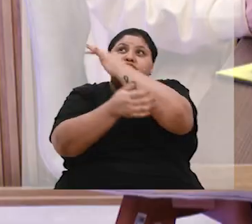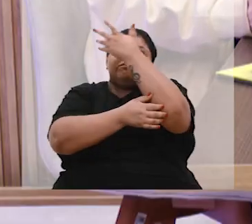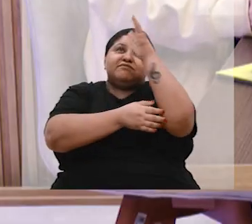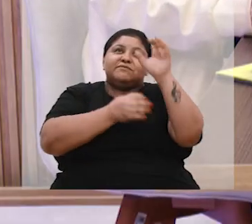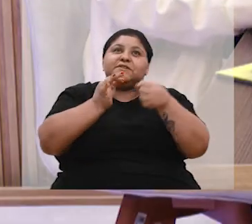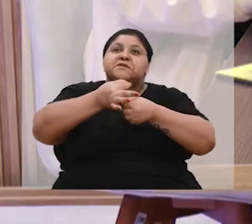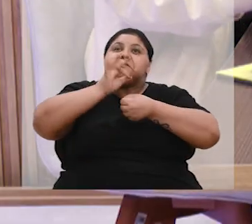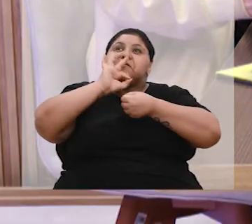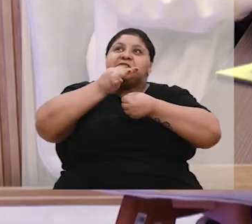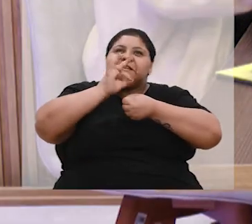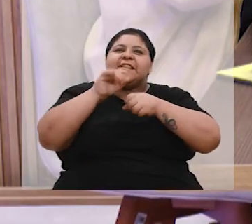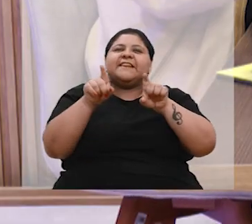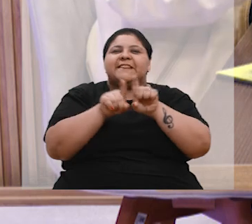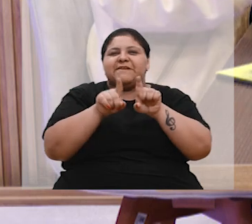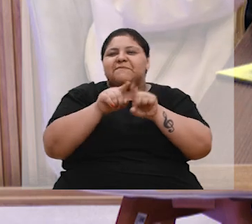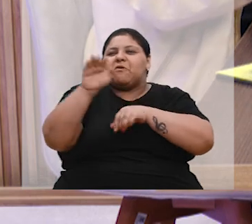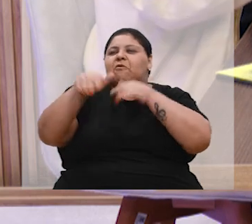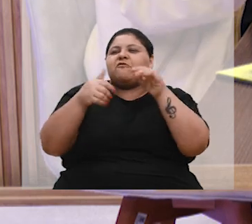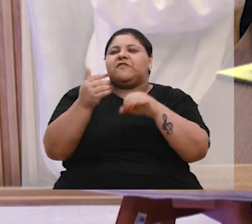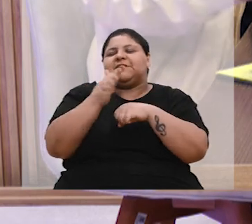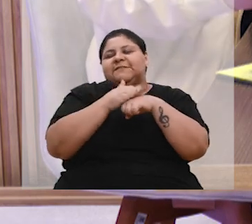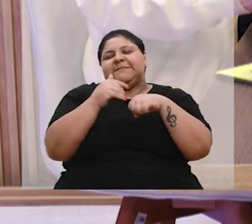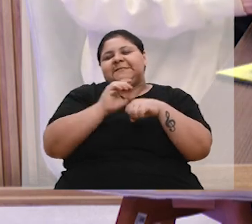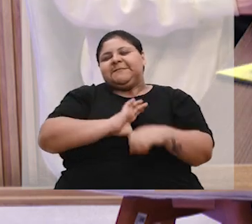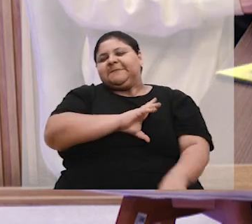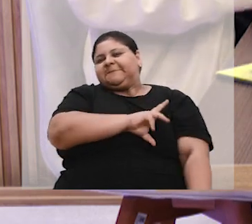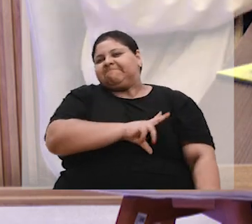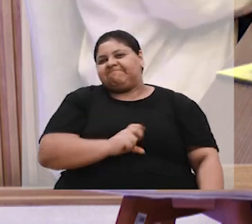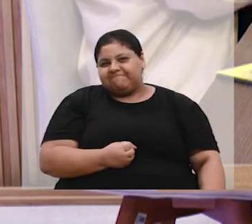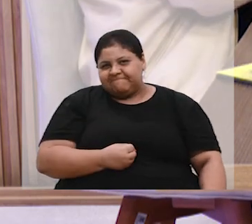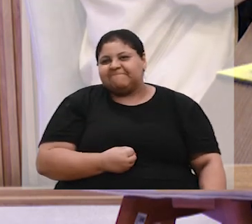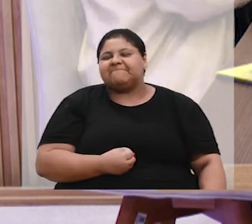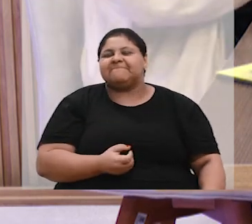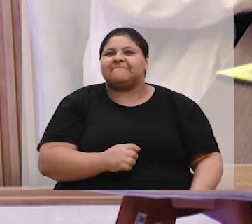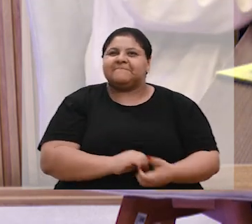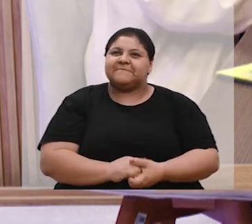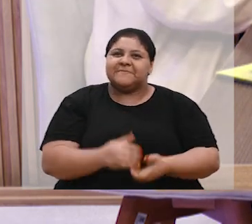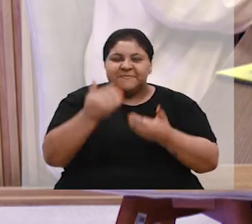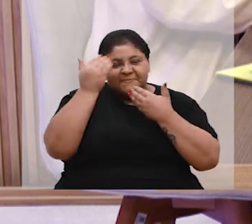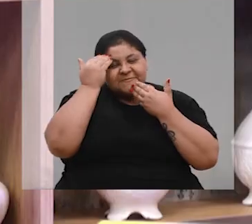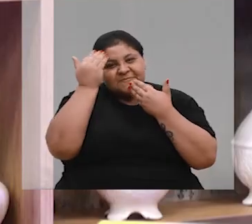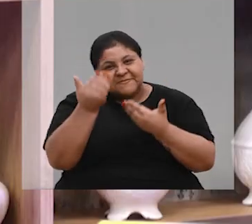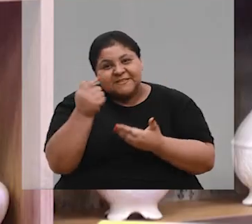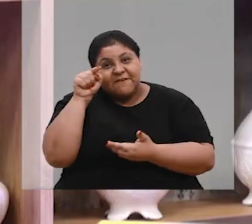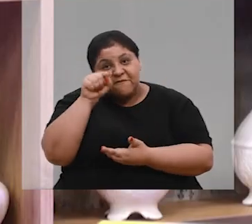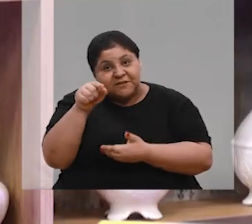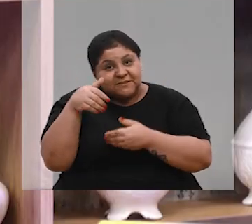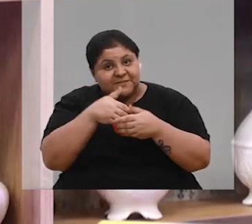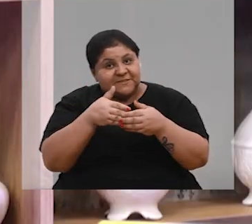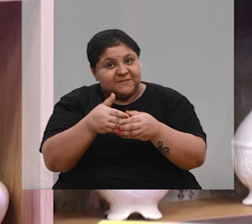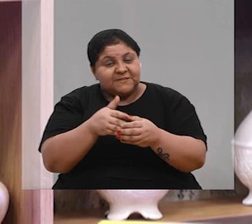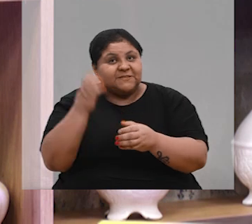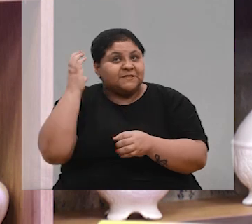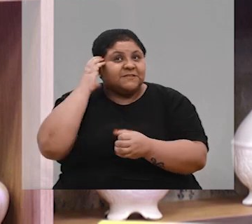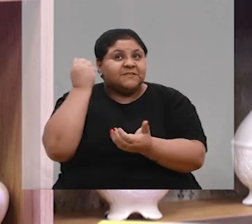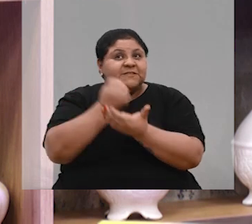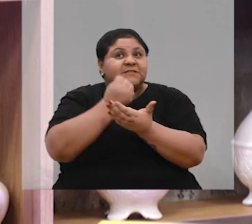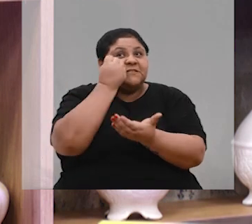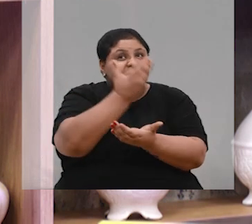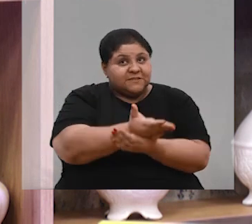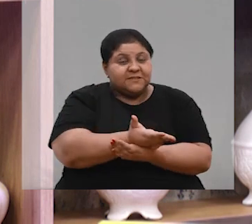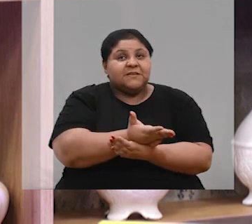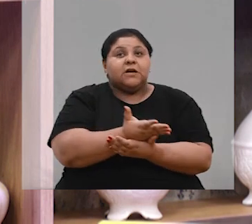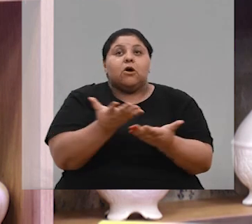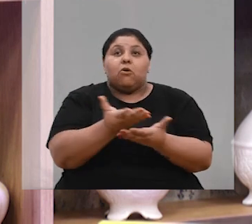né? Então, fica um convite um pouco mais saboroso para o pessoal vir nos visitar. Muito obrigado a você que acompanhou